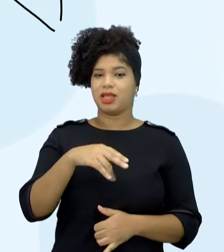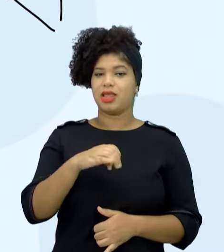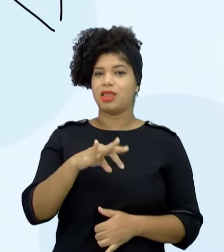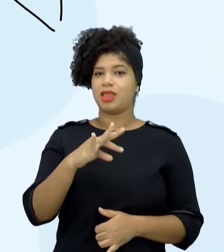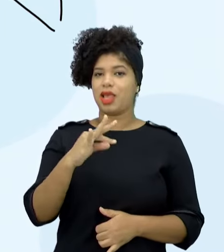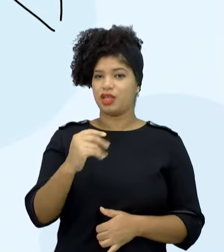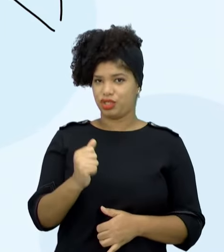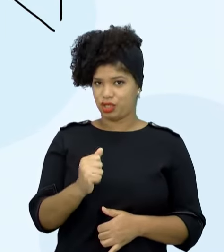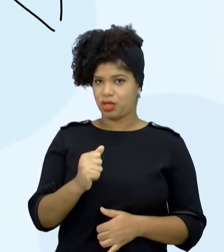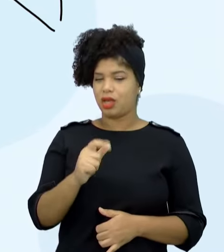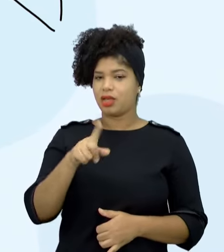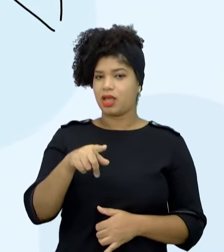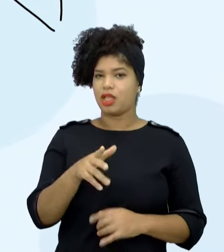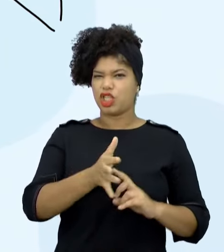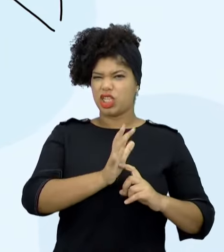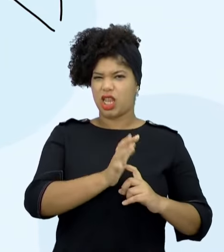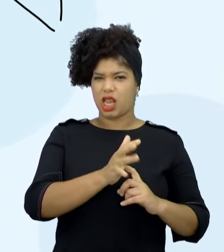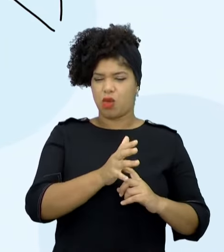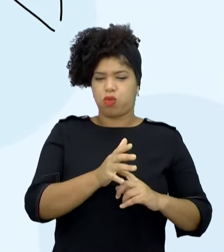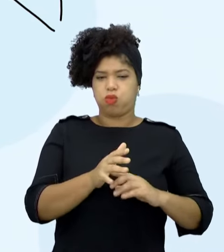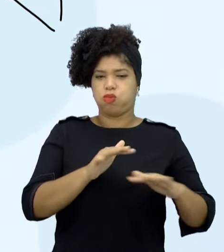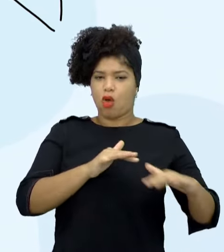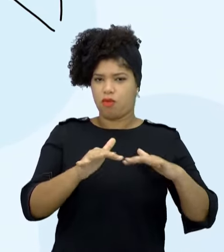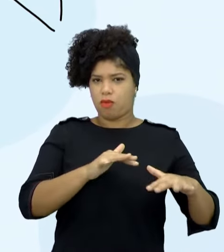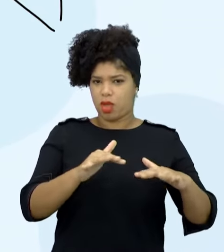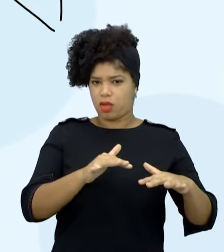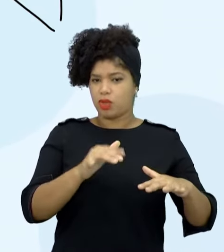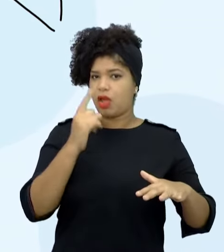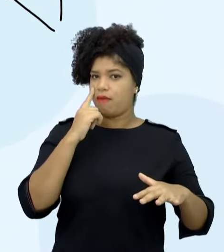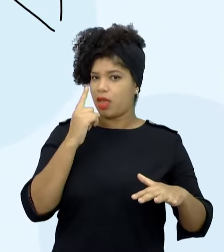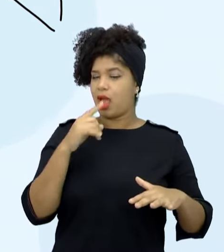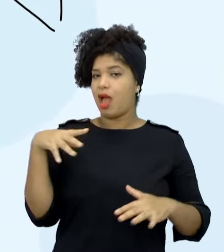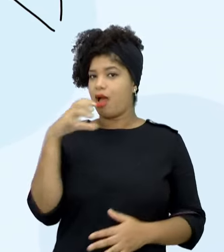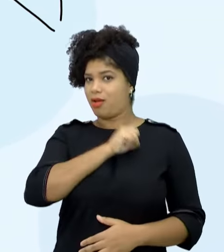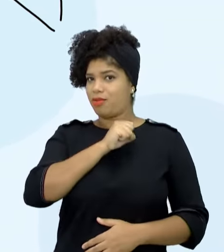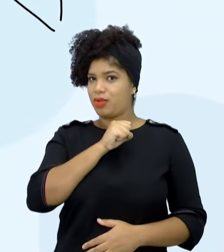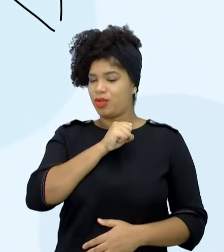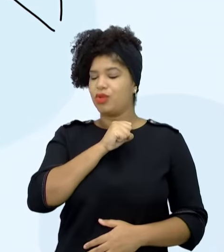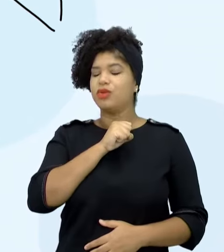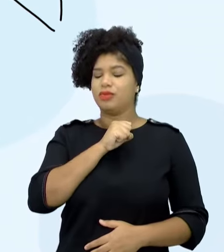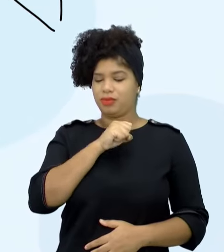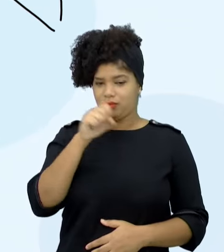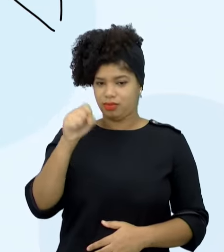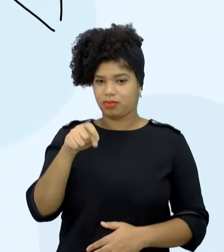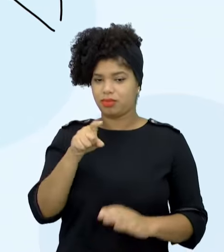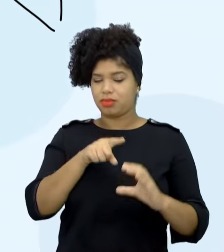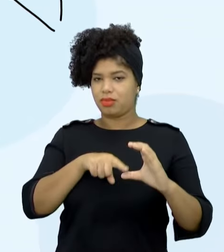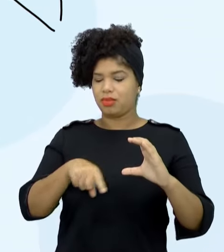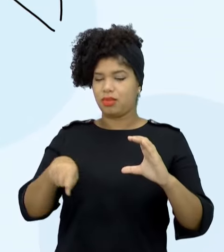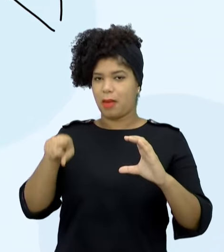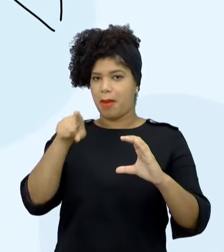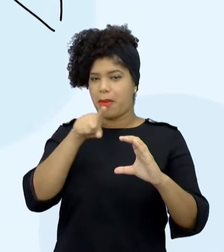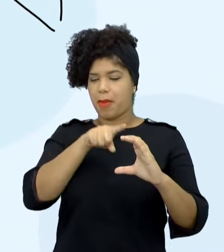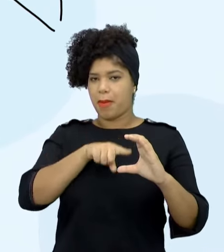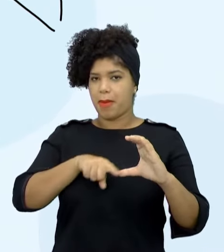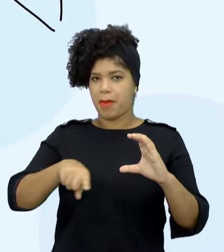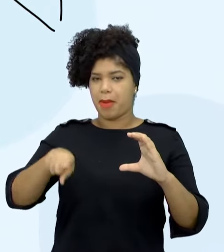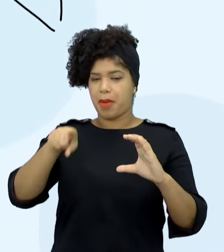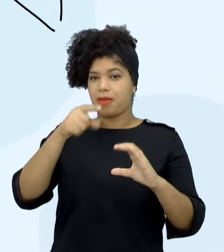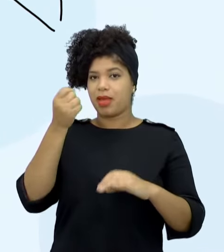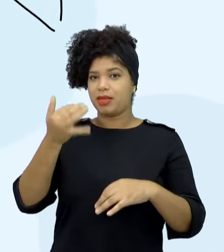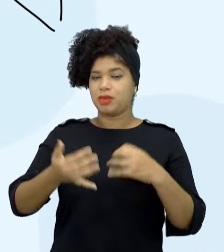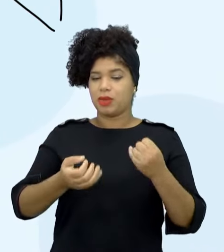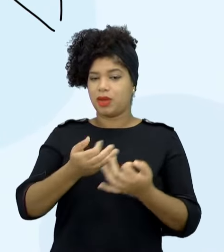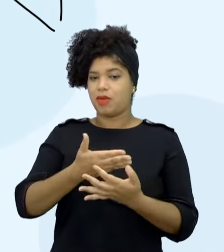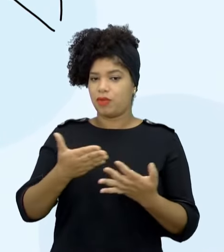produz, então, aqui a velocidade, né? A energia cinética que eu já tinha falado para você, essa